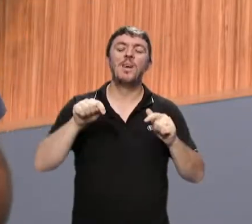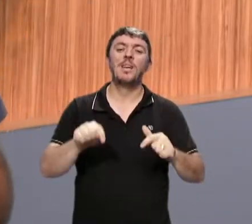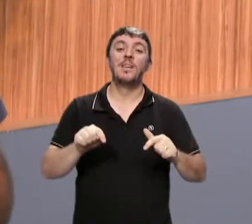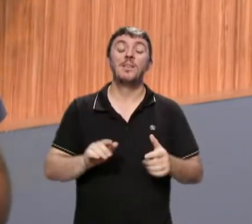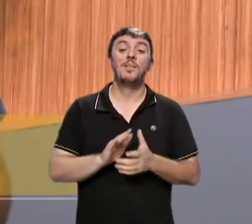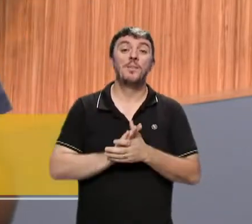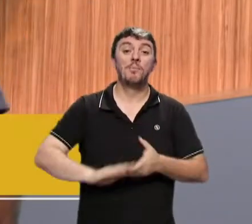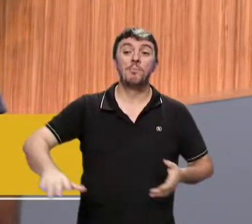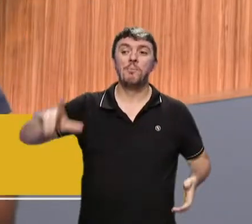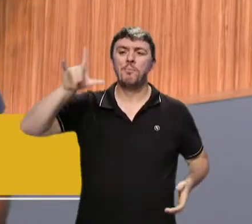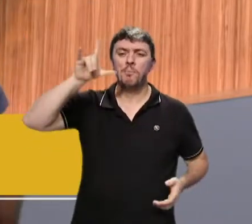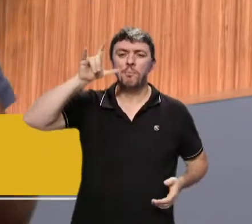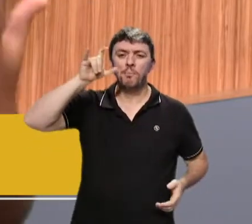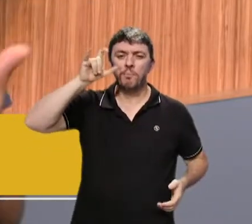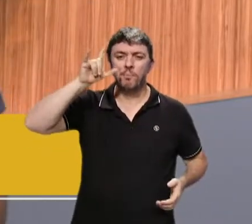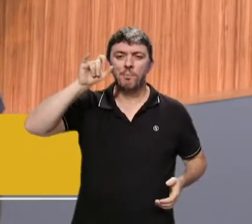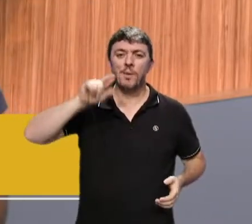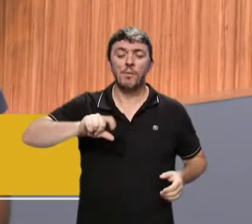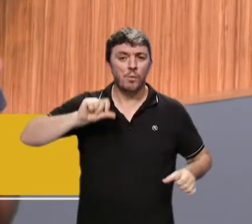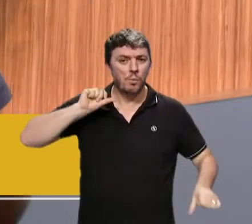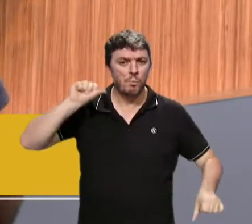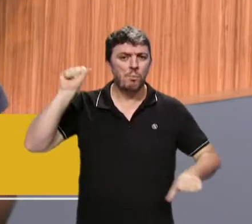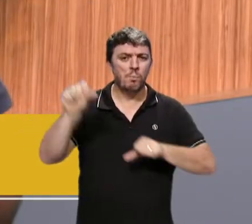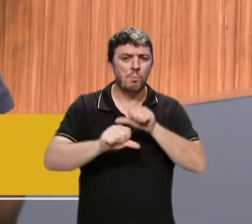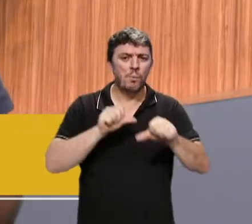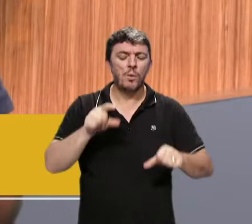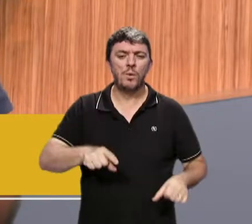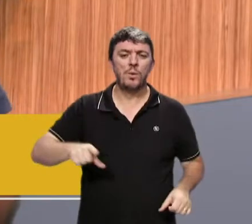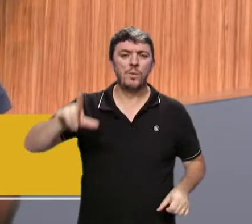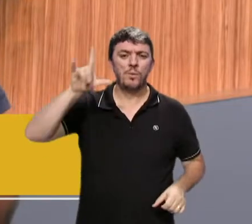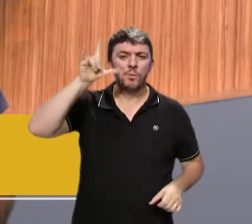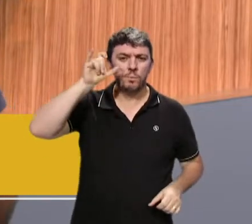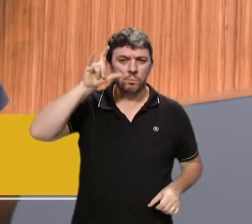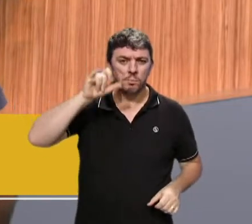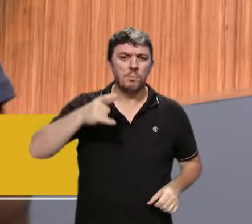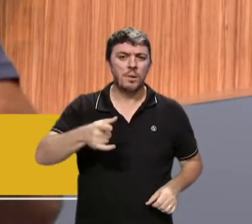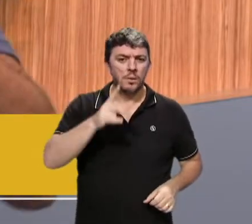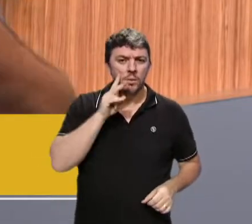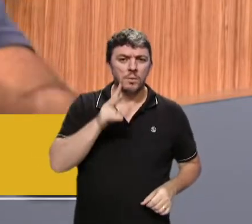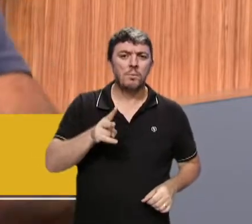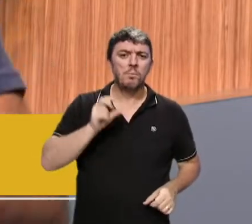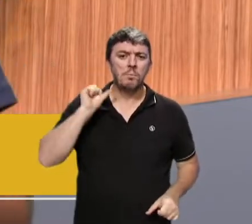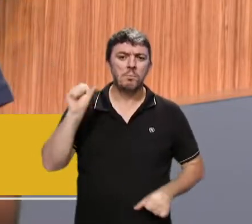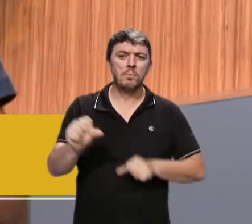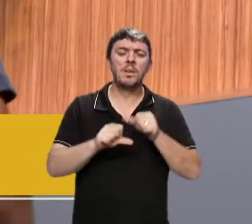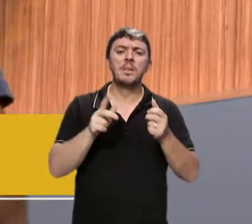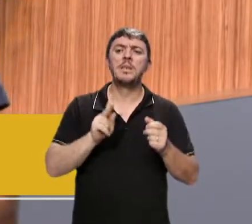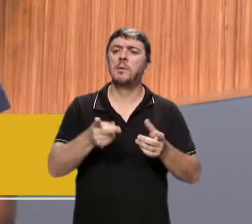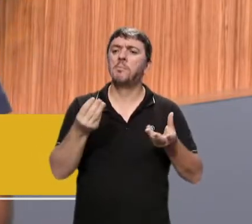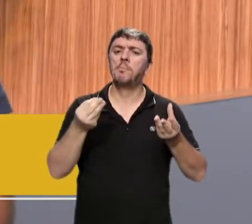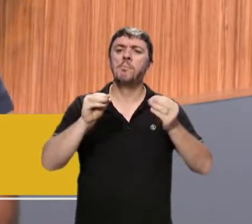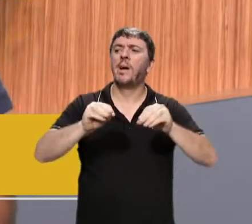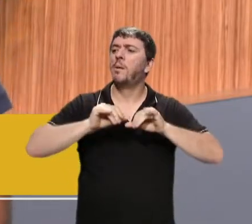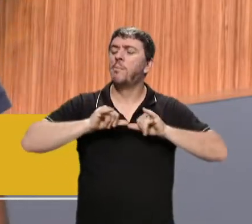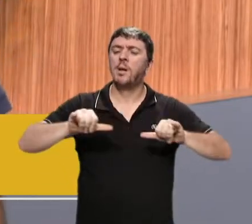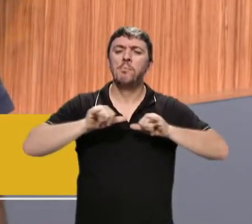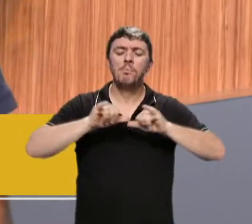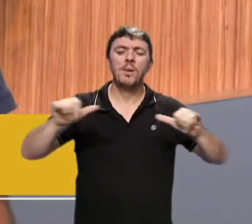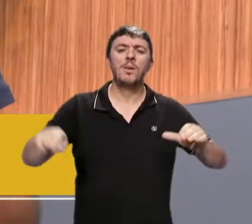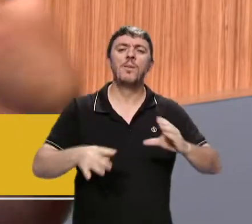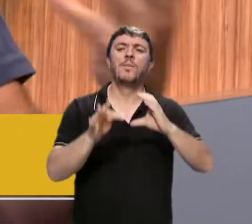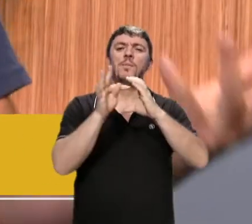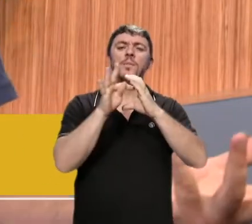o Instagram. Você já ouviu falar de mudanças no Instagram? A gente que trabalha com mídias, né, que está sempre postando, divulgando o trabalho da TV